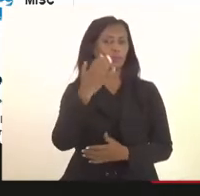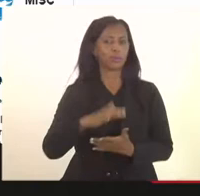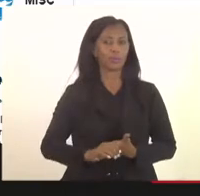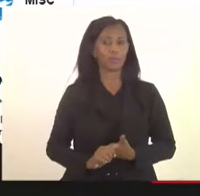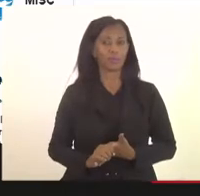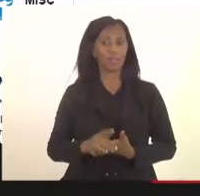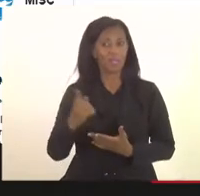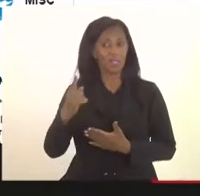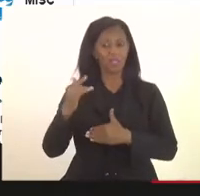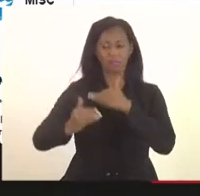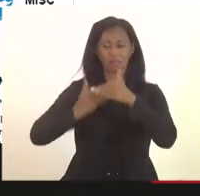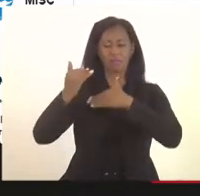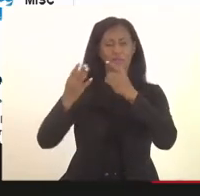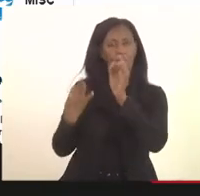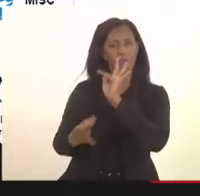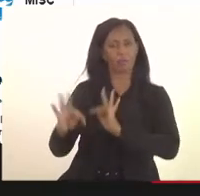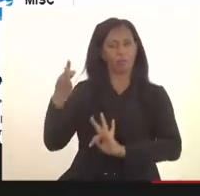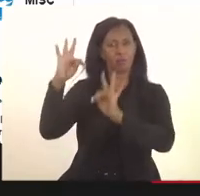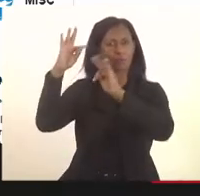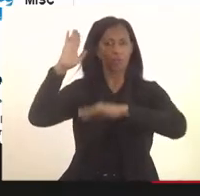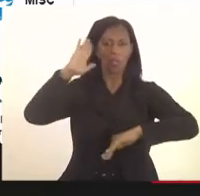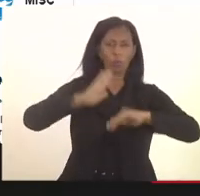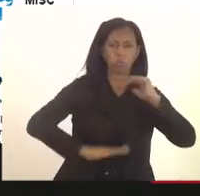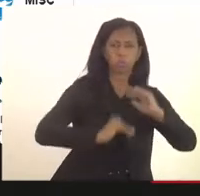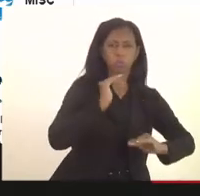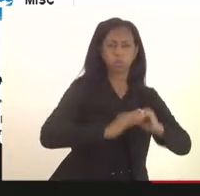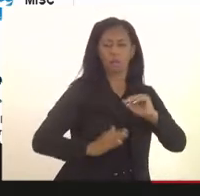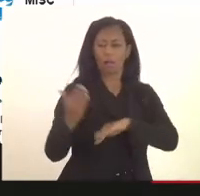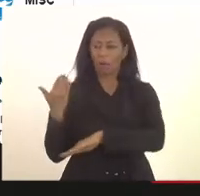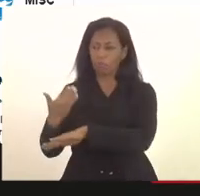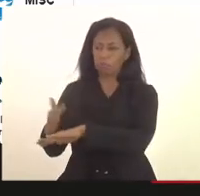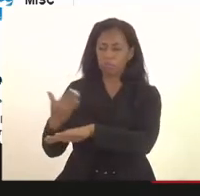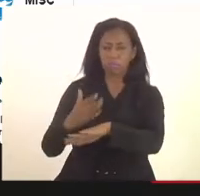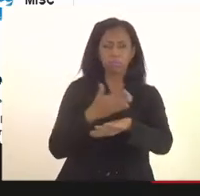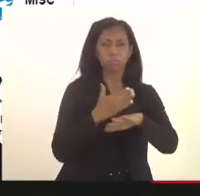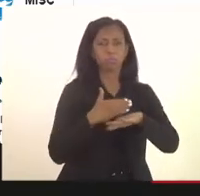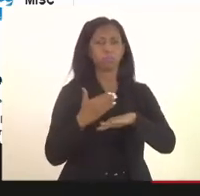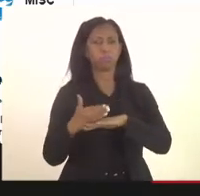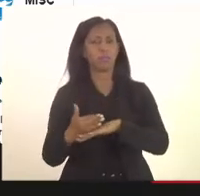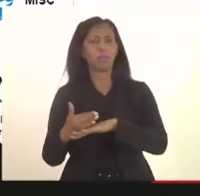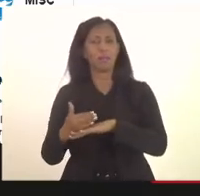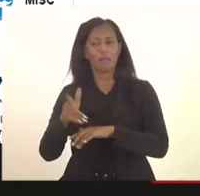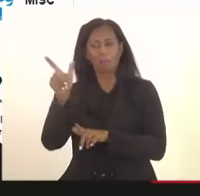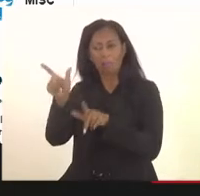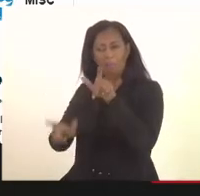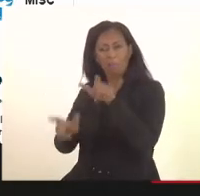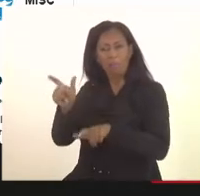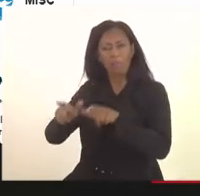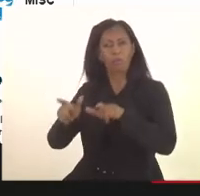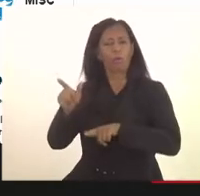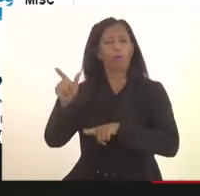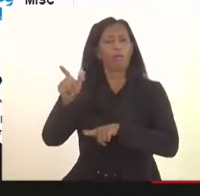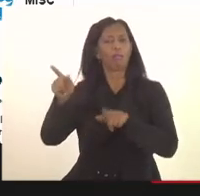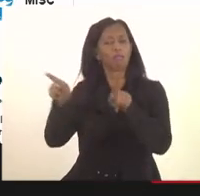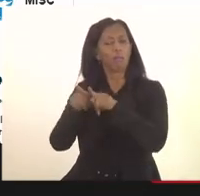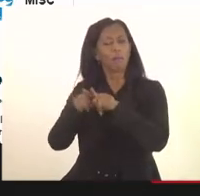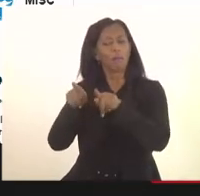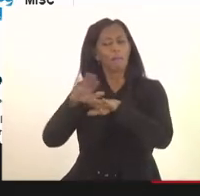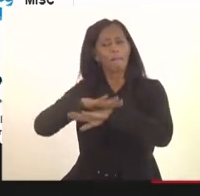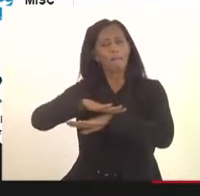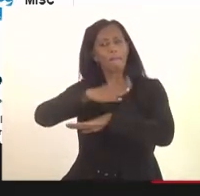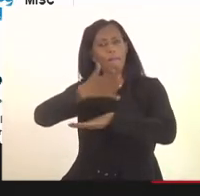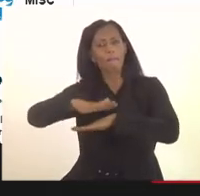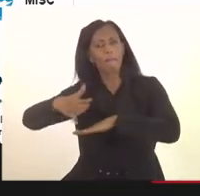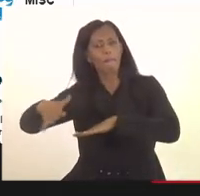desenvolvimento de tecnologia, treinamento, capacitação, capacitação, por exemplo, de pessoal marítimo, não só para a